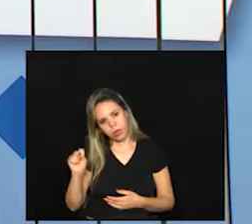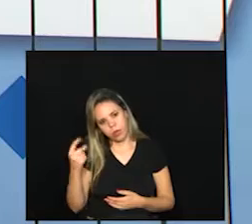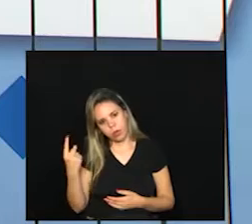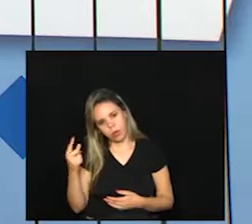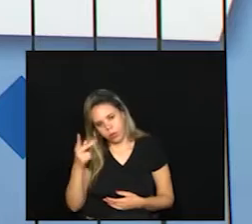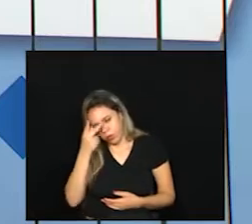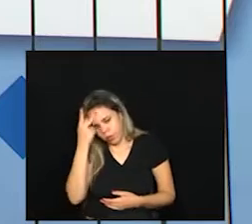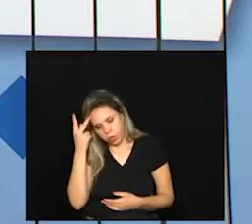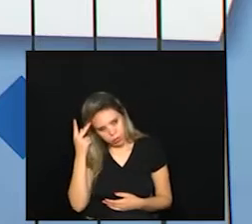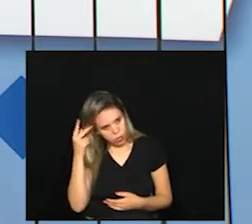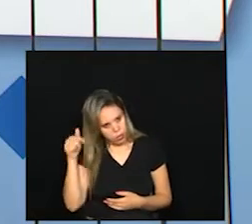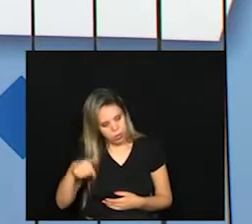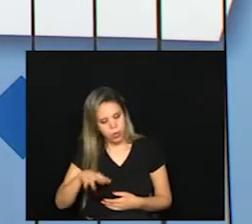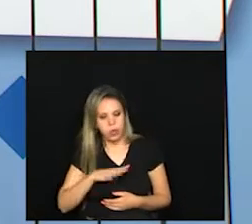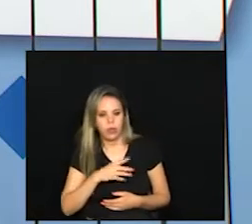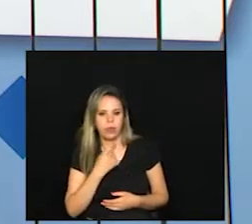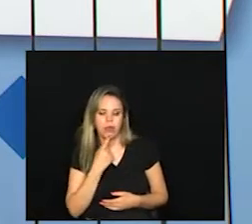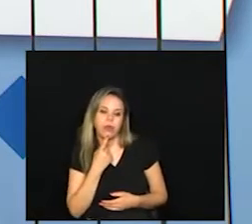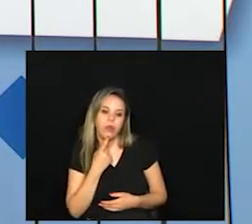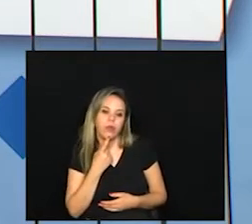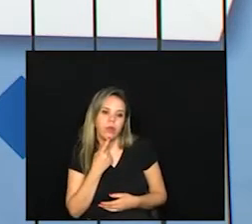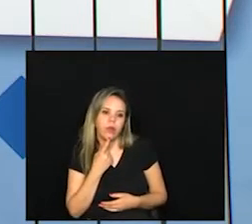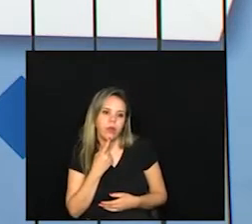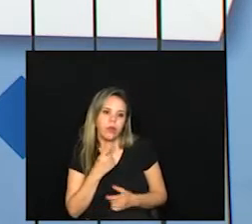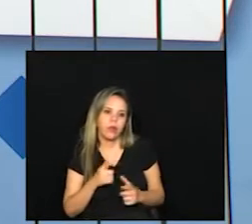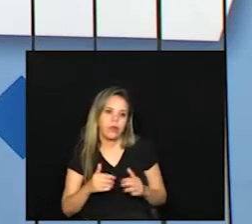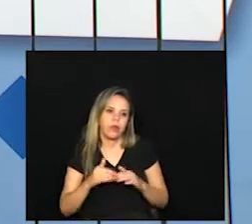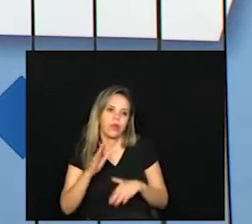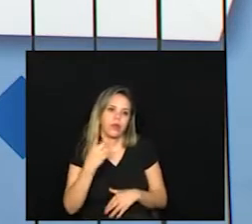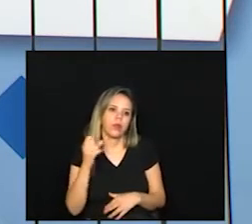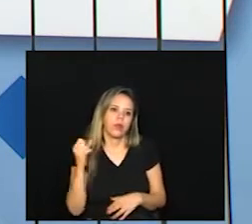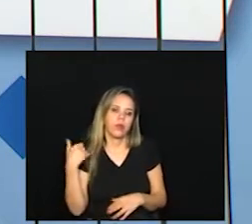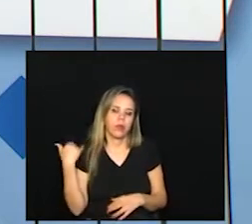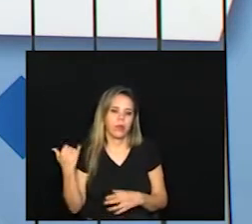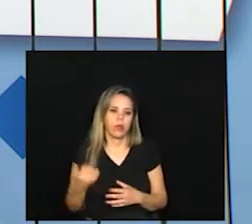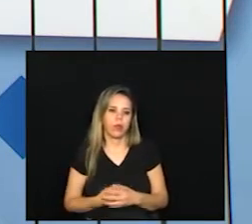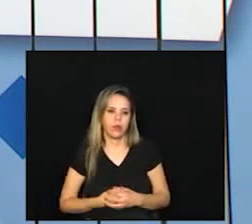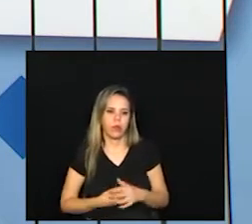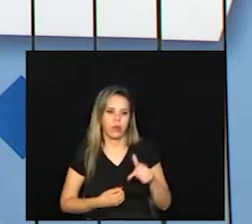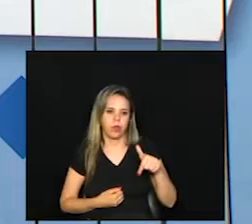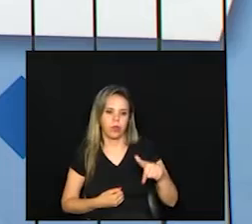922.781 pessoas aqui da cidade maiores de 18 anos,